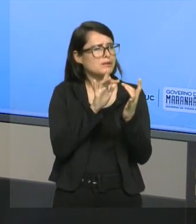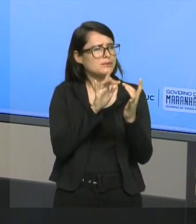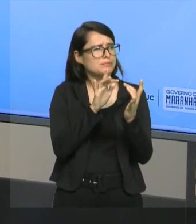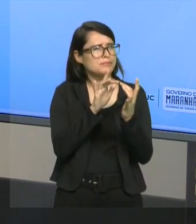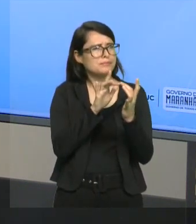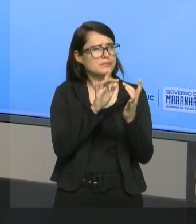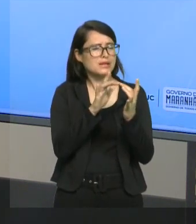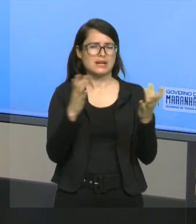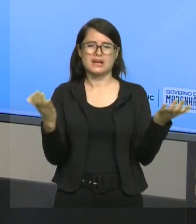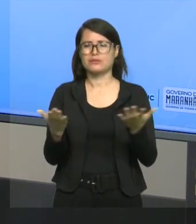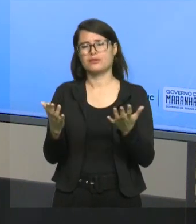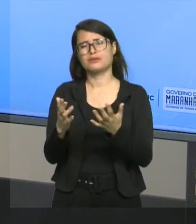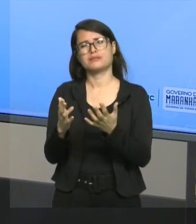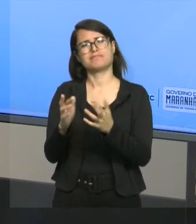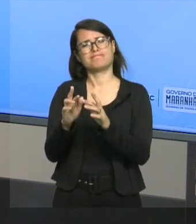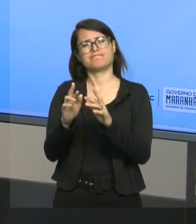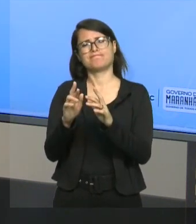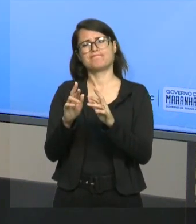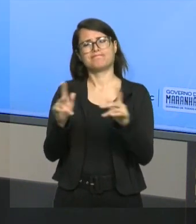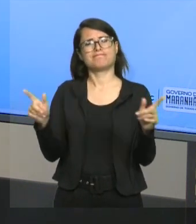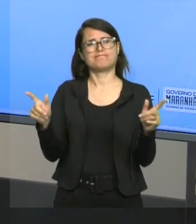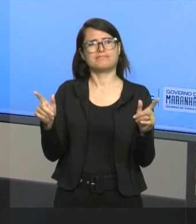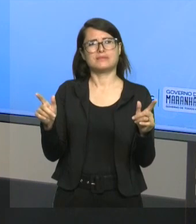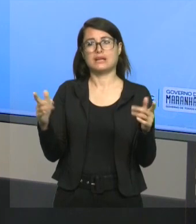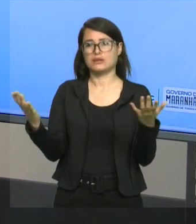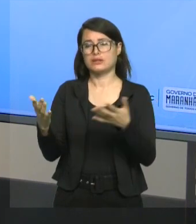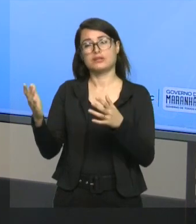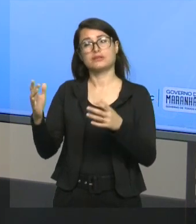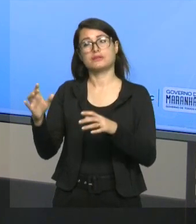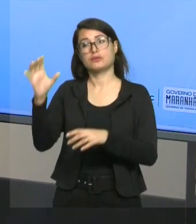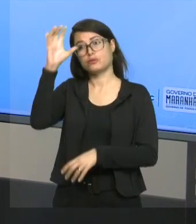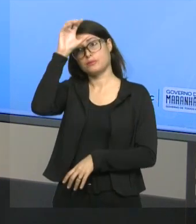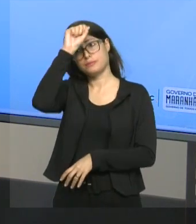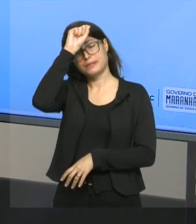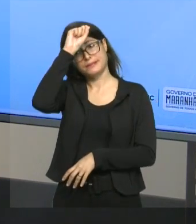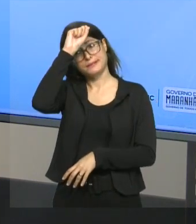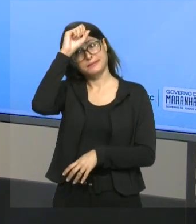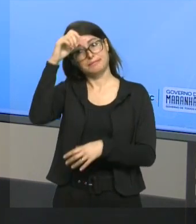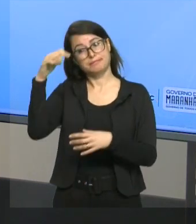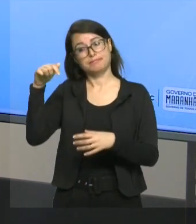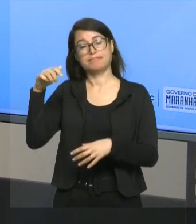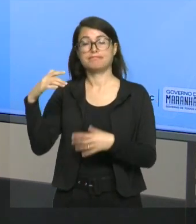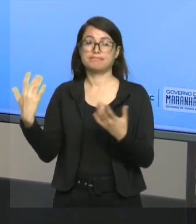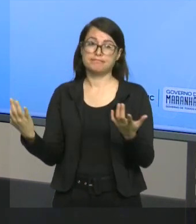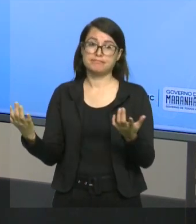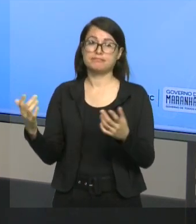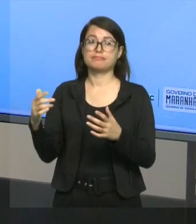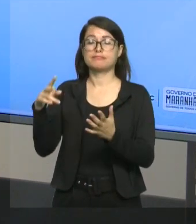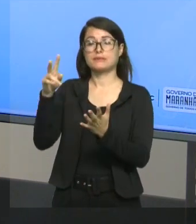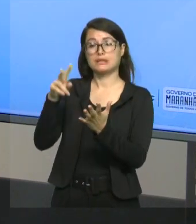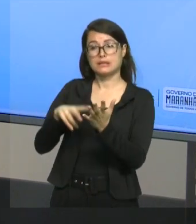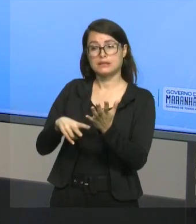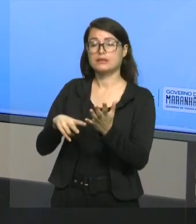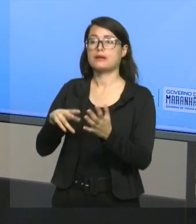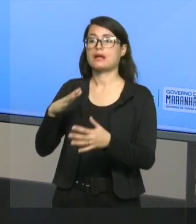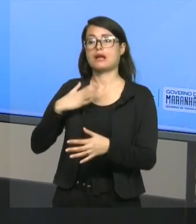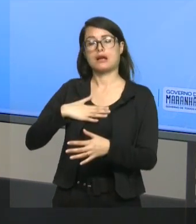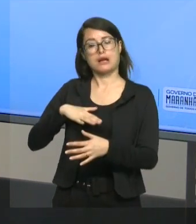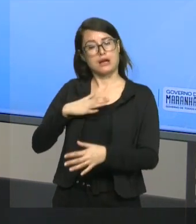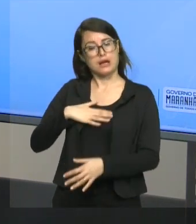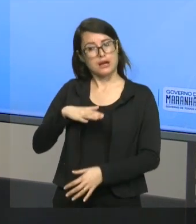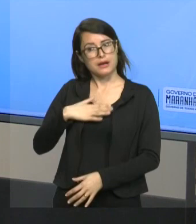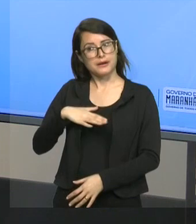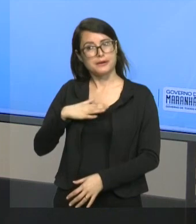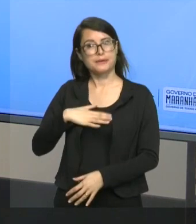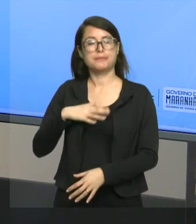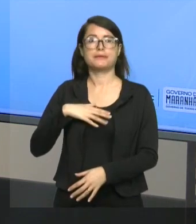Mas nesse momento é necessário que você compreenda. Por isso, a minha leitura foi pausada, por isso que